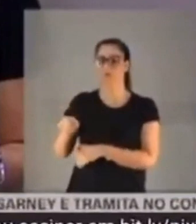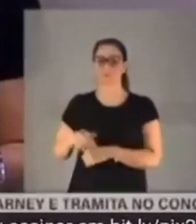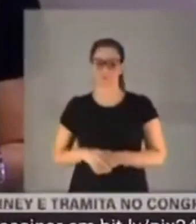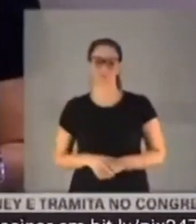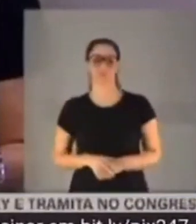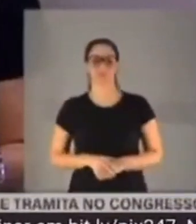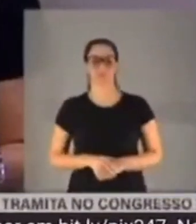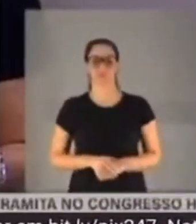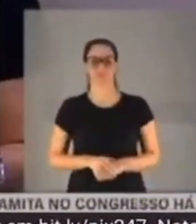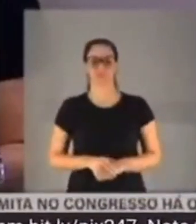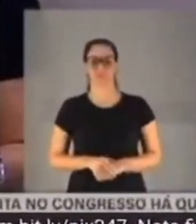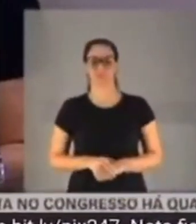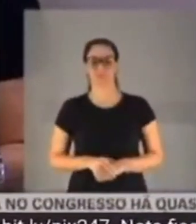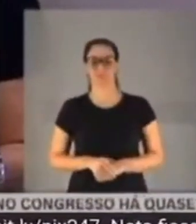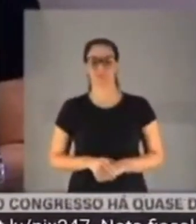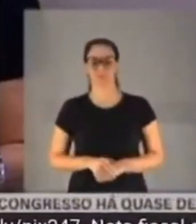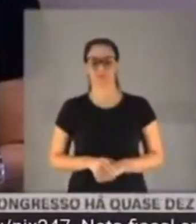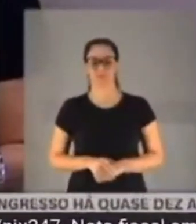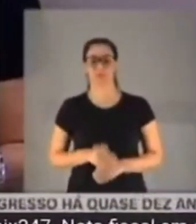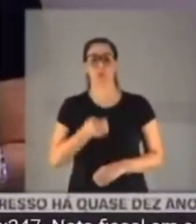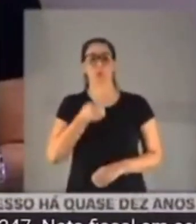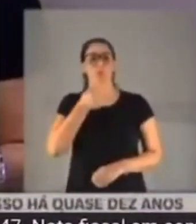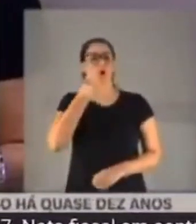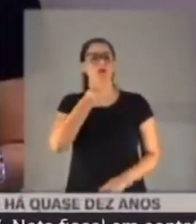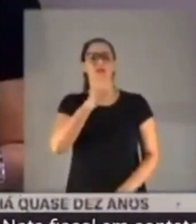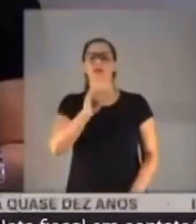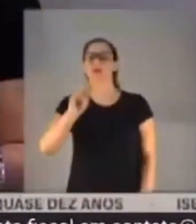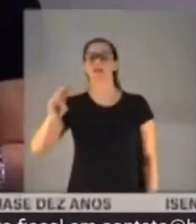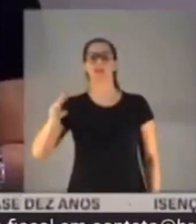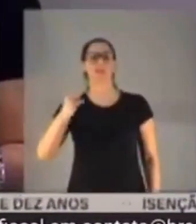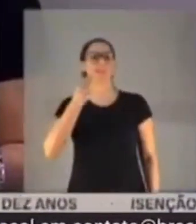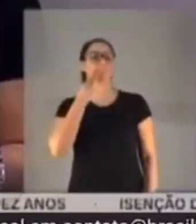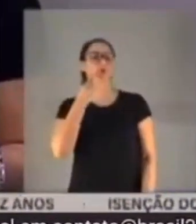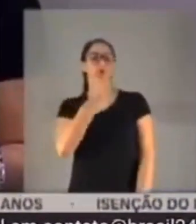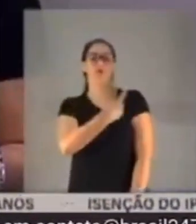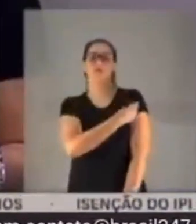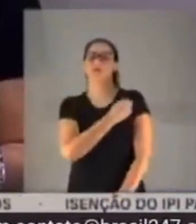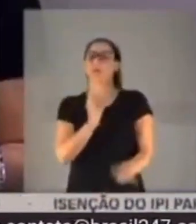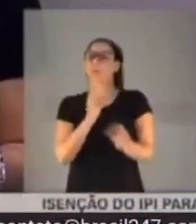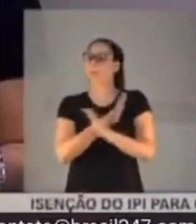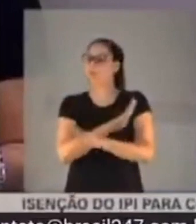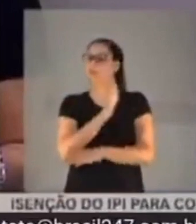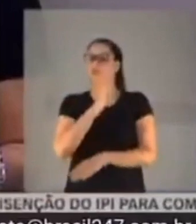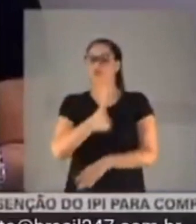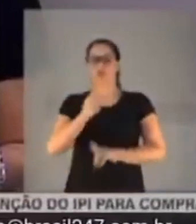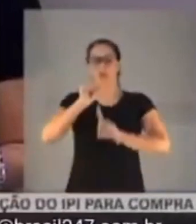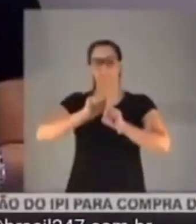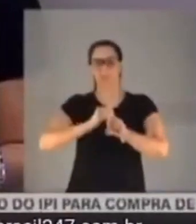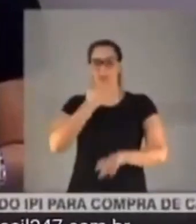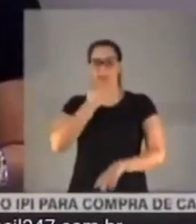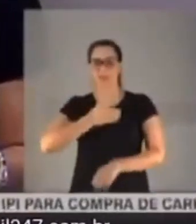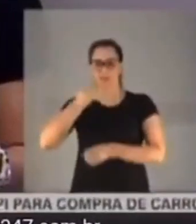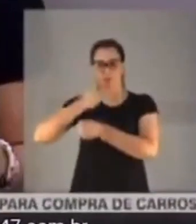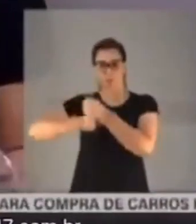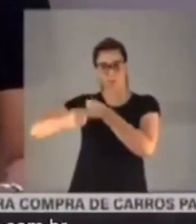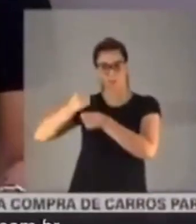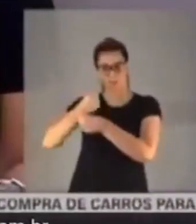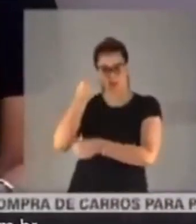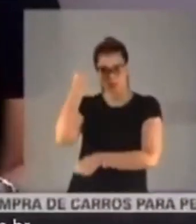meio de doses prontas, ou seja, quase 10 milhões de doses prontas em dezembro do ano